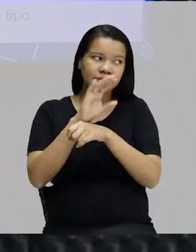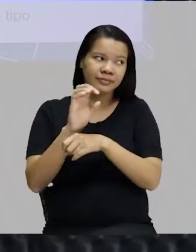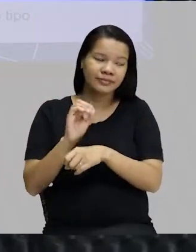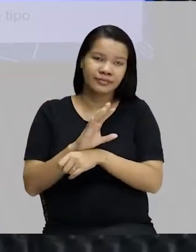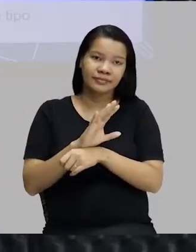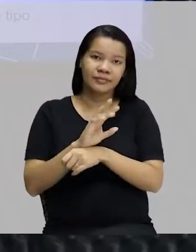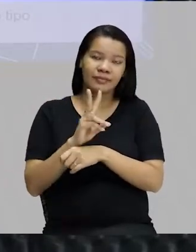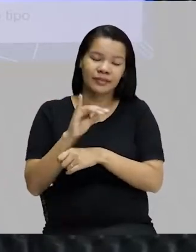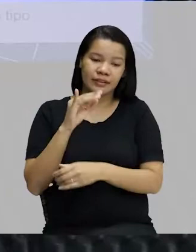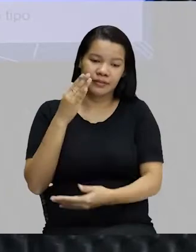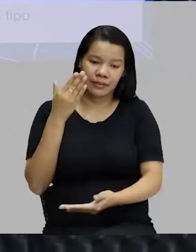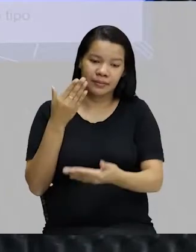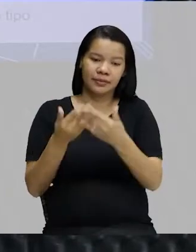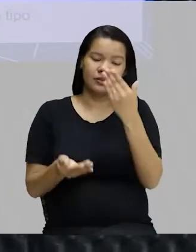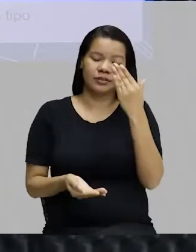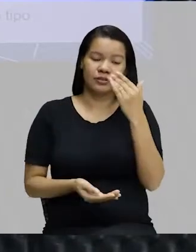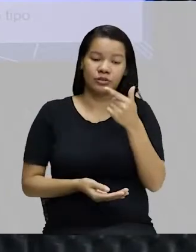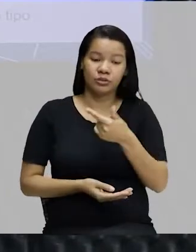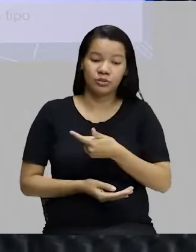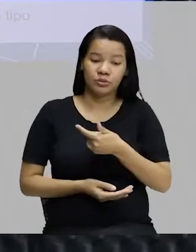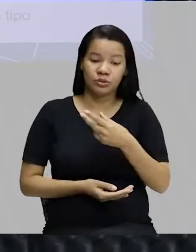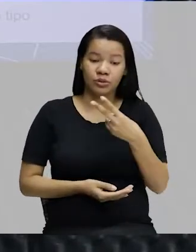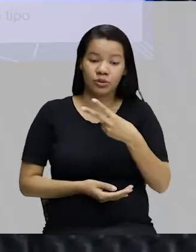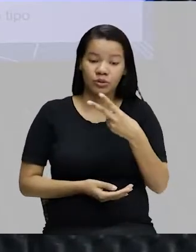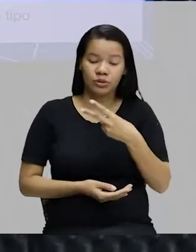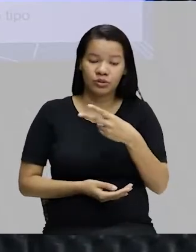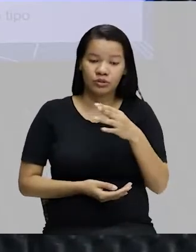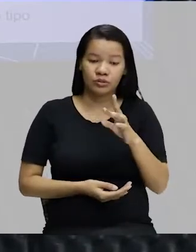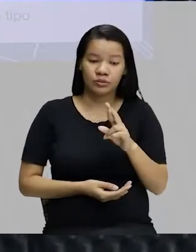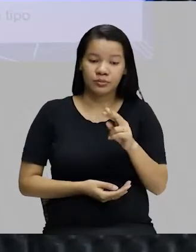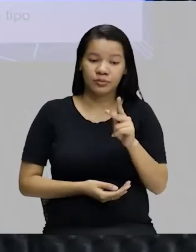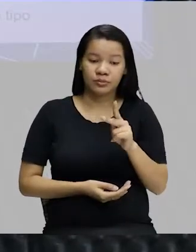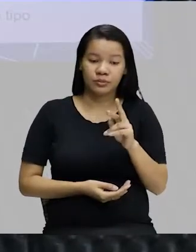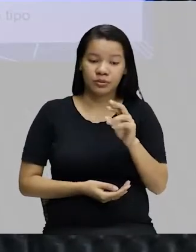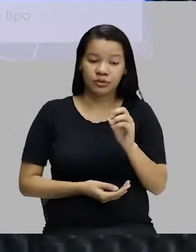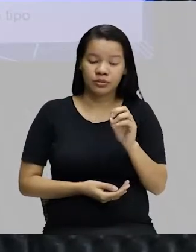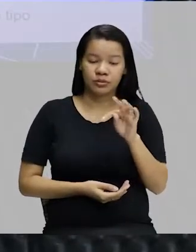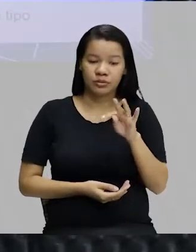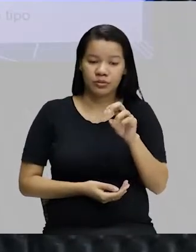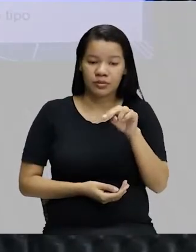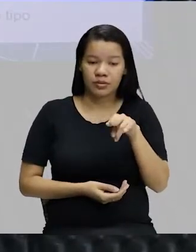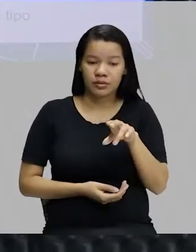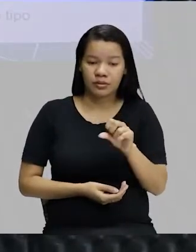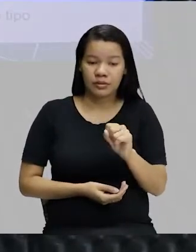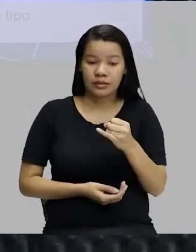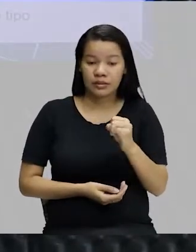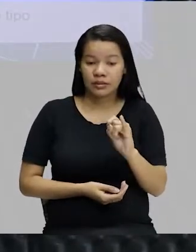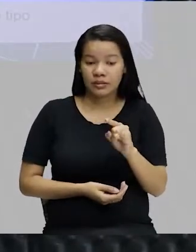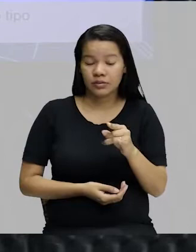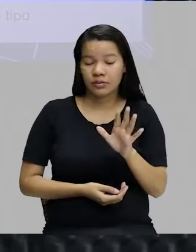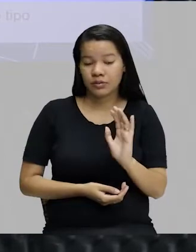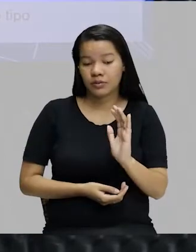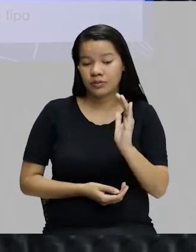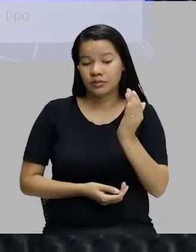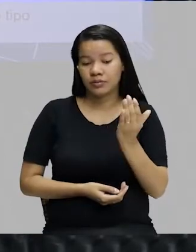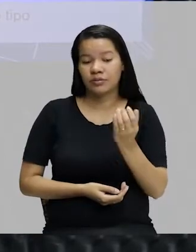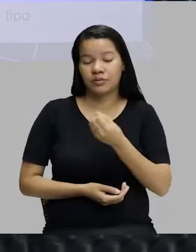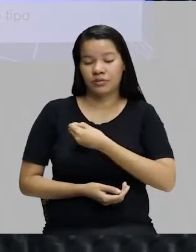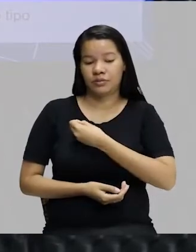estar perdendo 2 prótons. E se ele vai perder 2 prótons, turminha, o seu número atômico